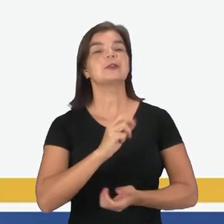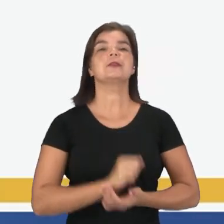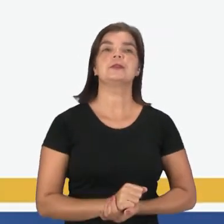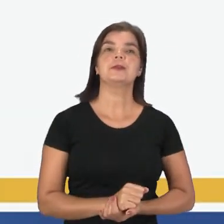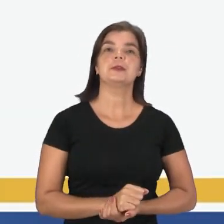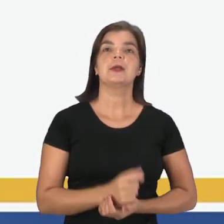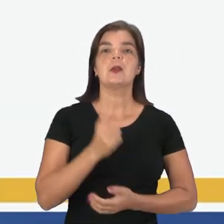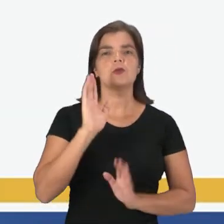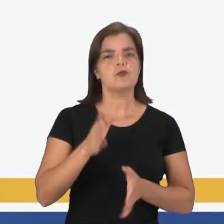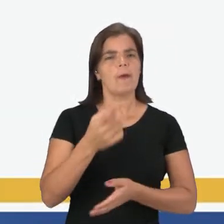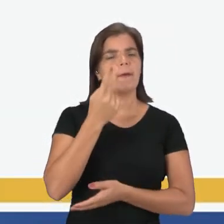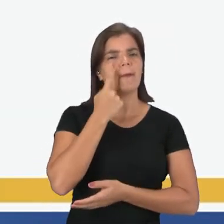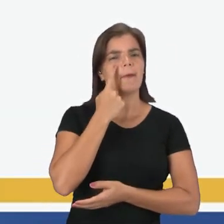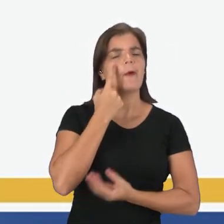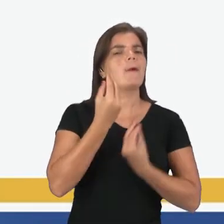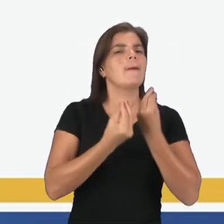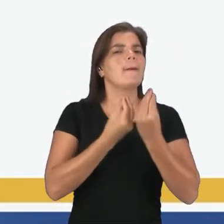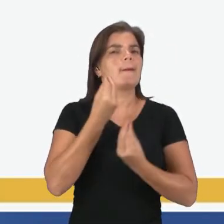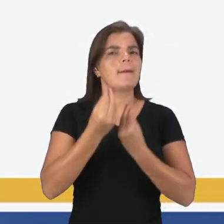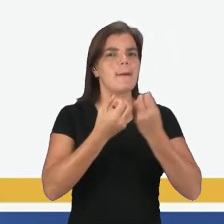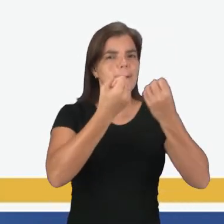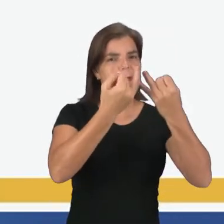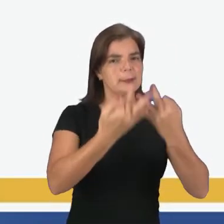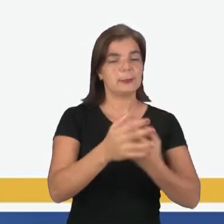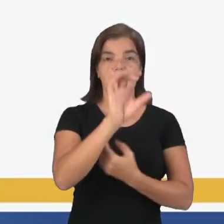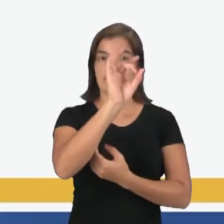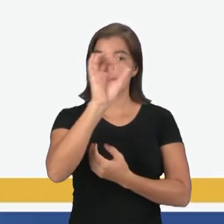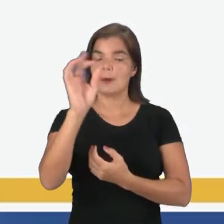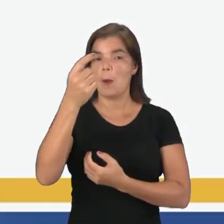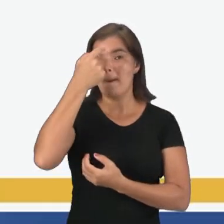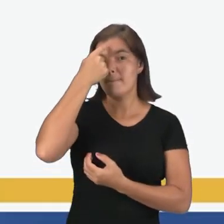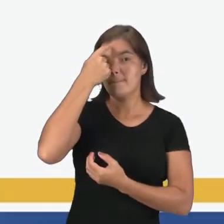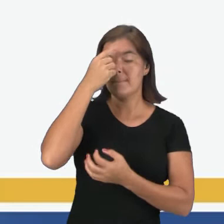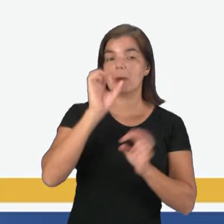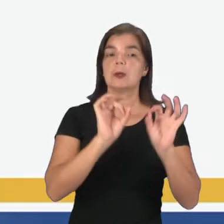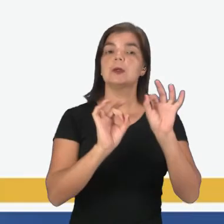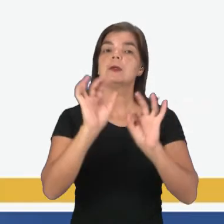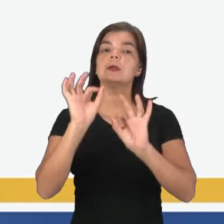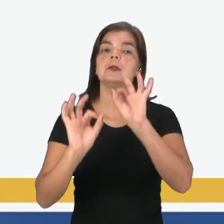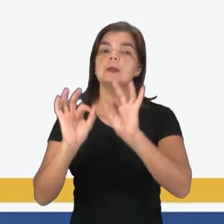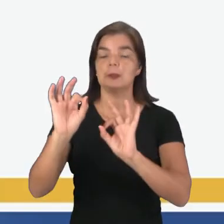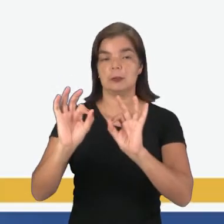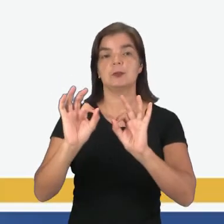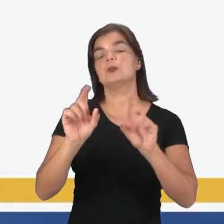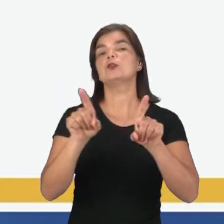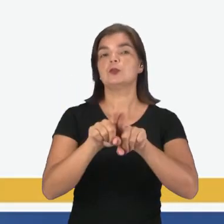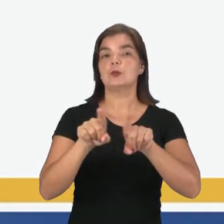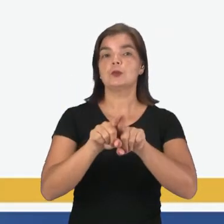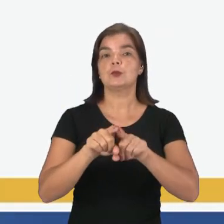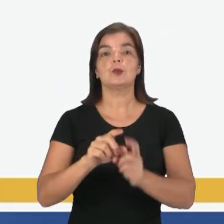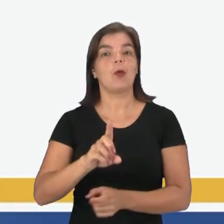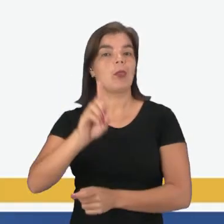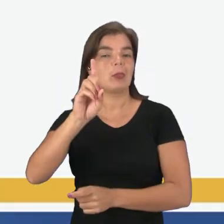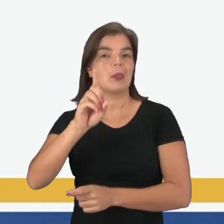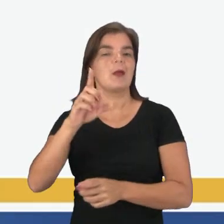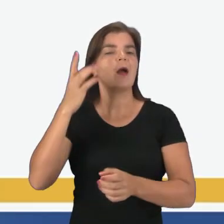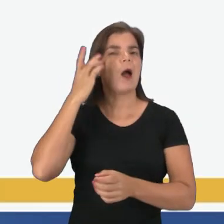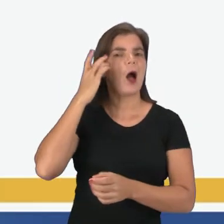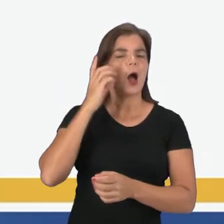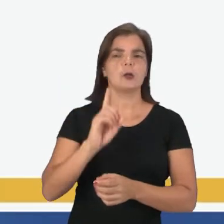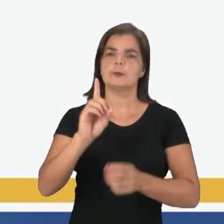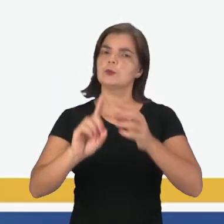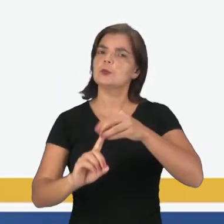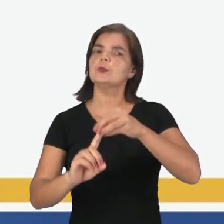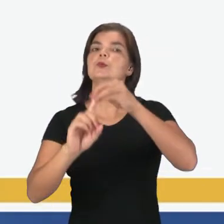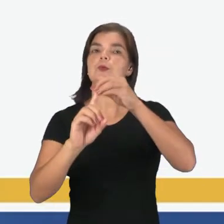dessas religiões. A gente já viu como é a concepção delas, o pensamento delas em relação ao transcendente.